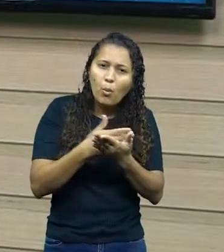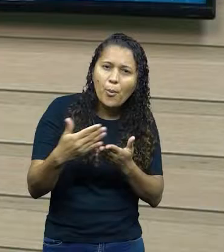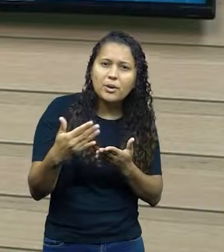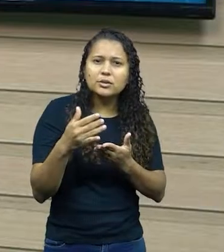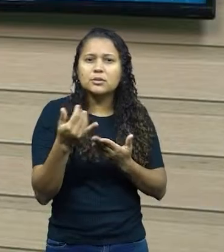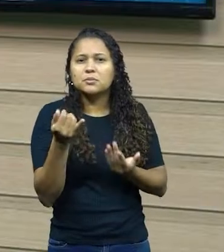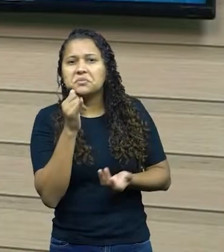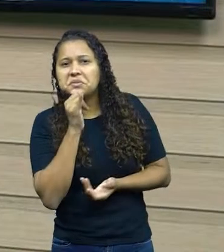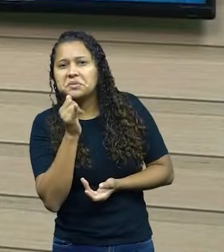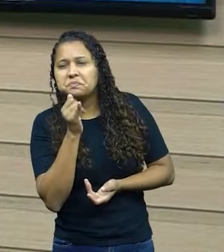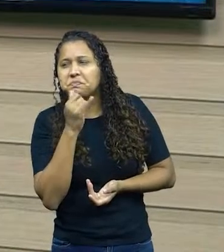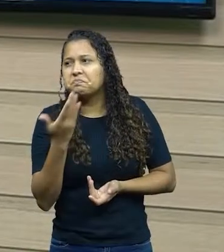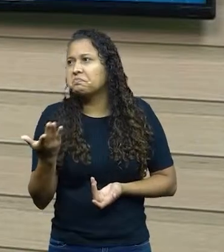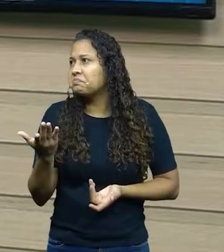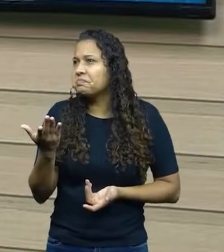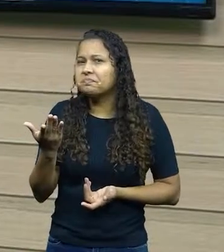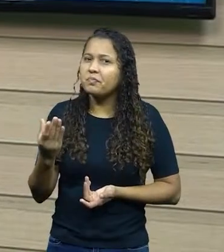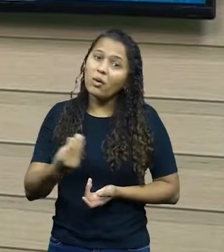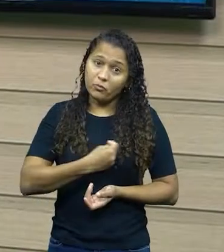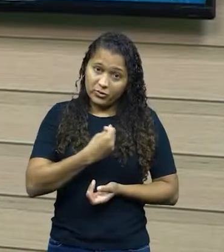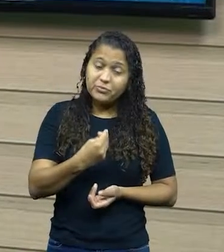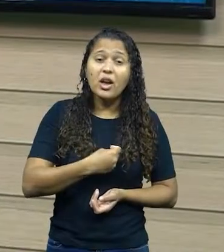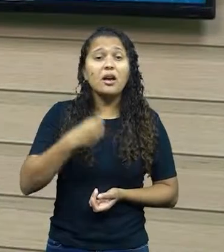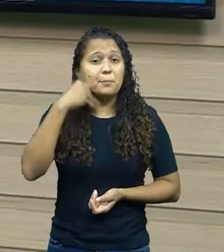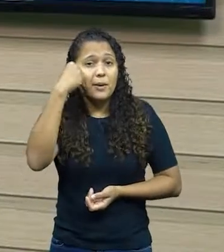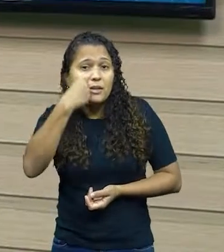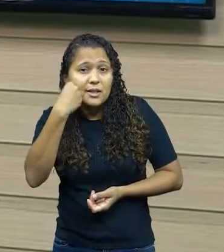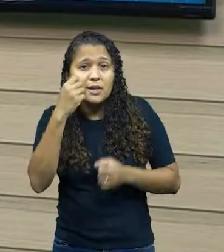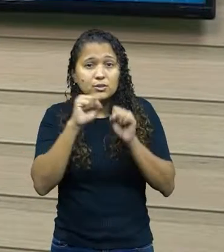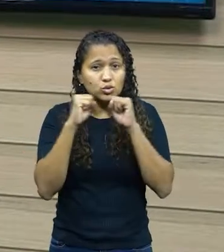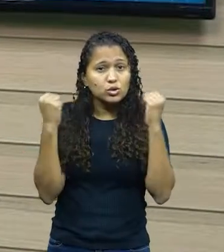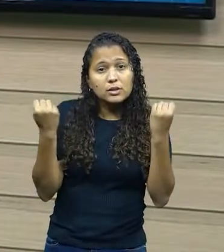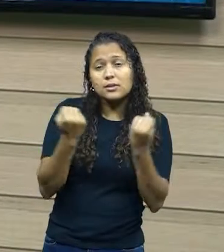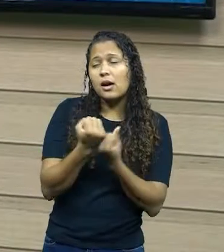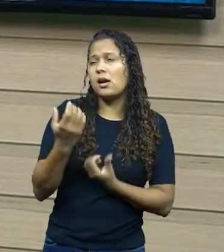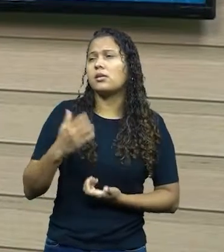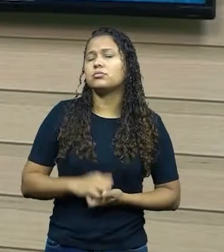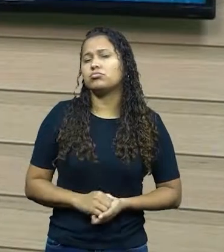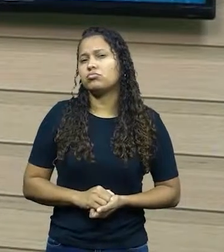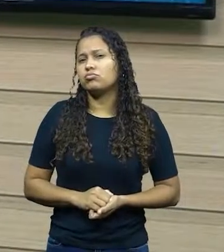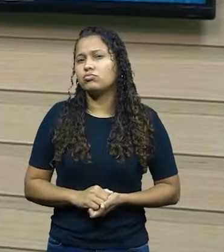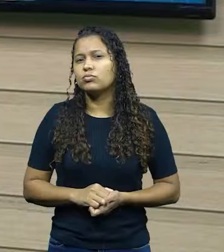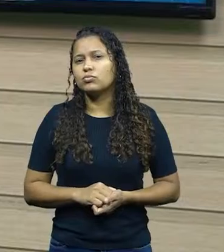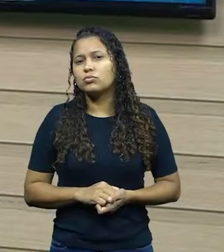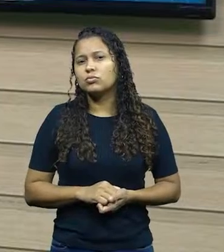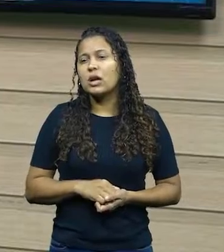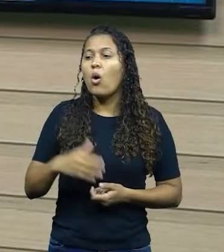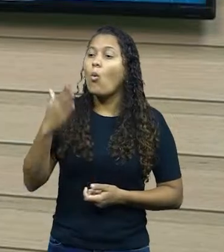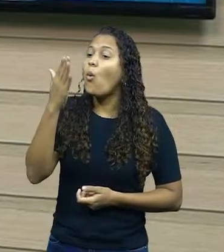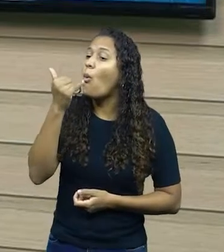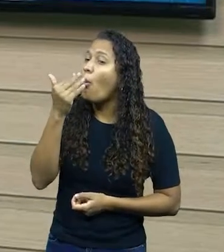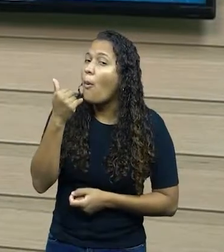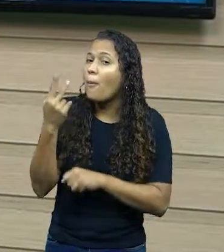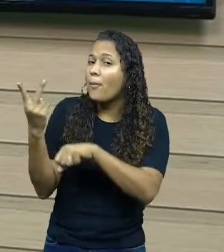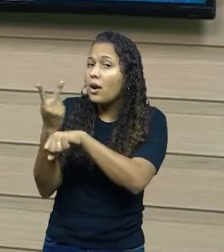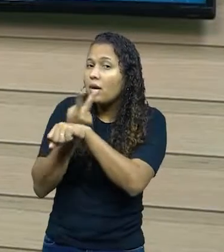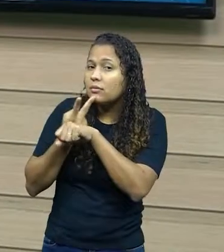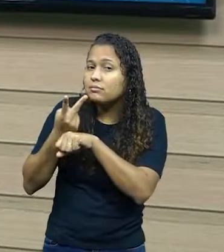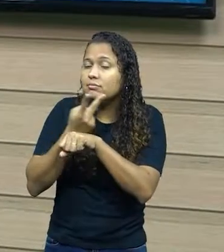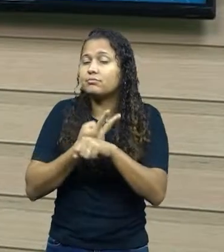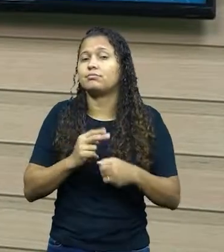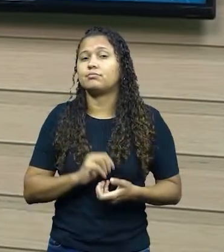a viver em sociedade, a buscar por alimentos, a buscar